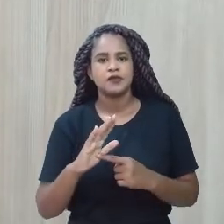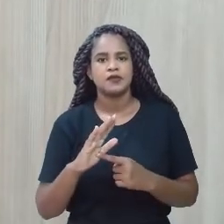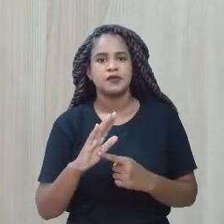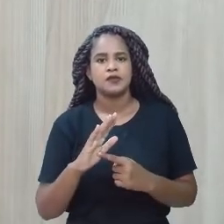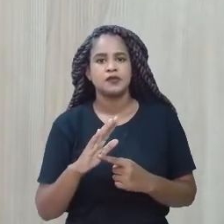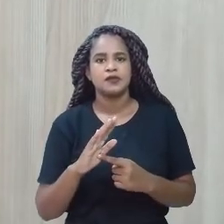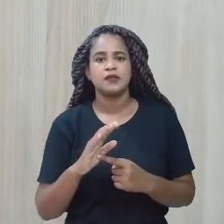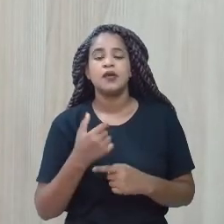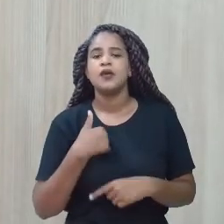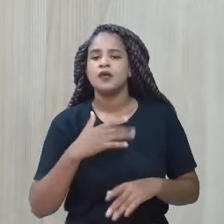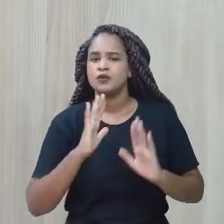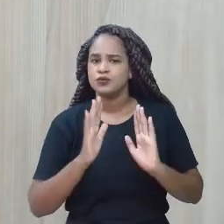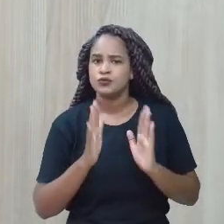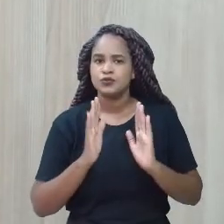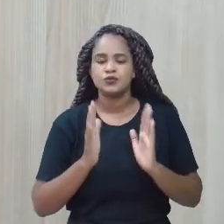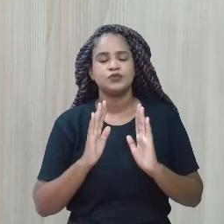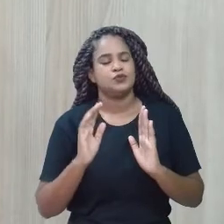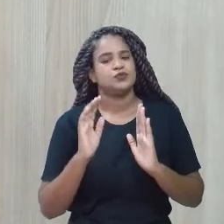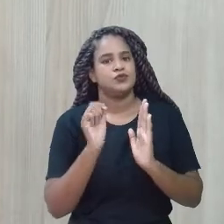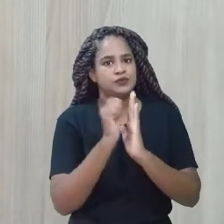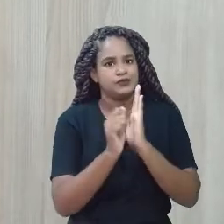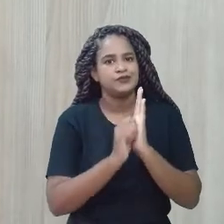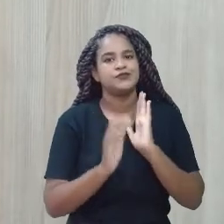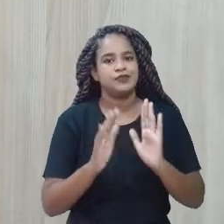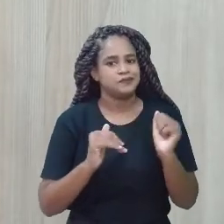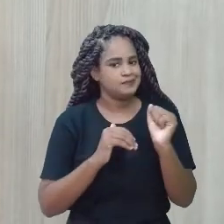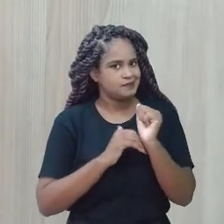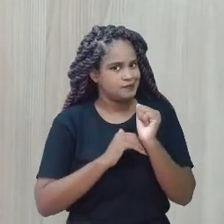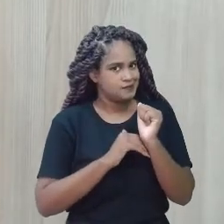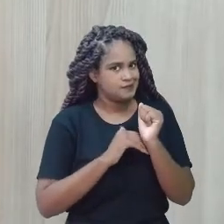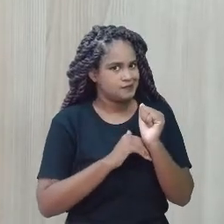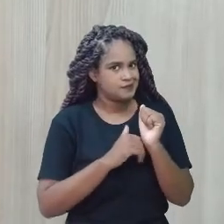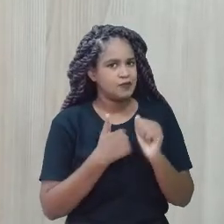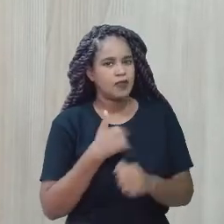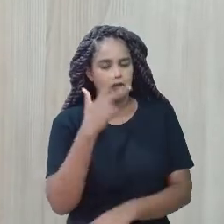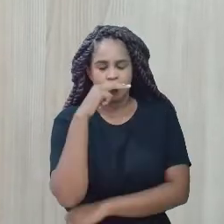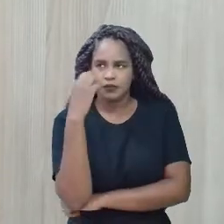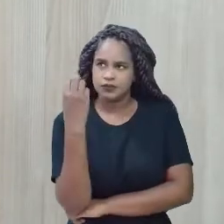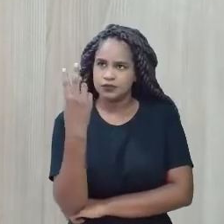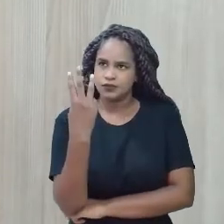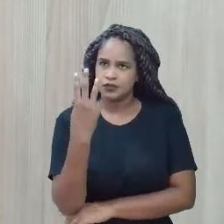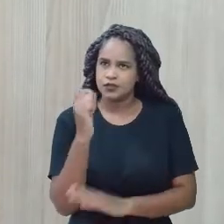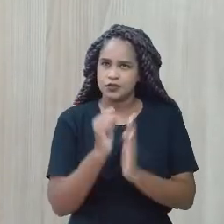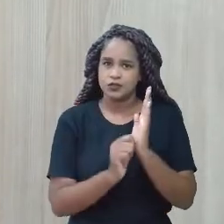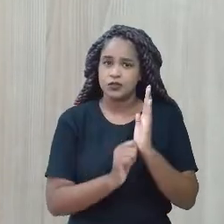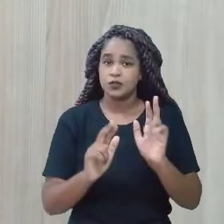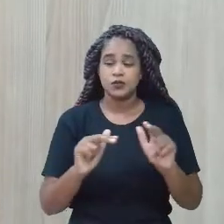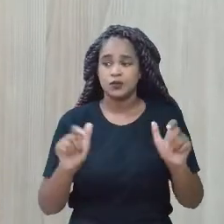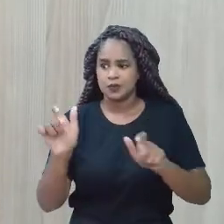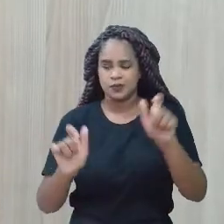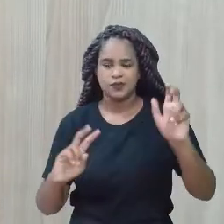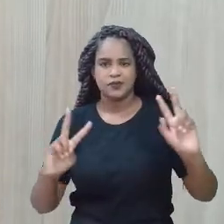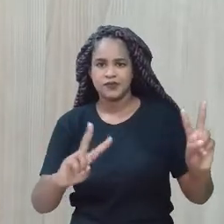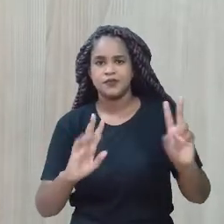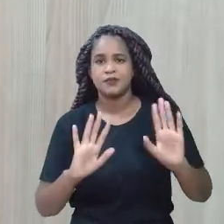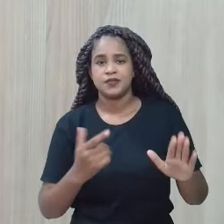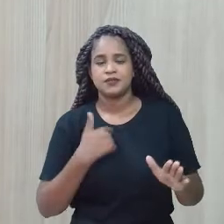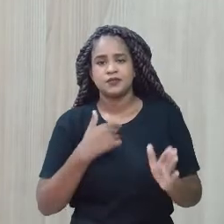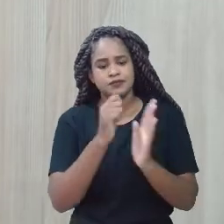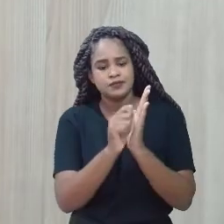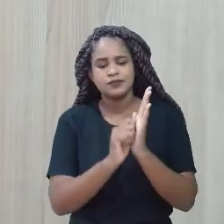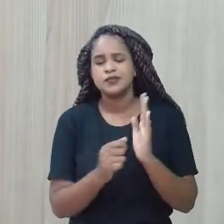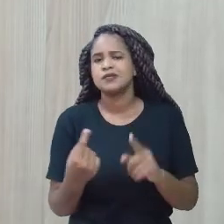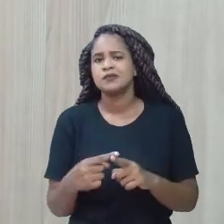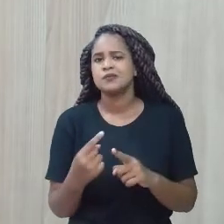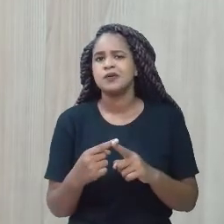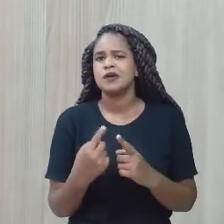você, eu já fiz isso, gente, segredo. Talvez eu tenha aí umas 3 escritas que nunca ninguém viu, mas eu escrevi. E aí, por que a gente não